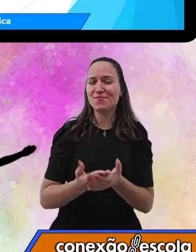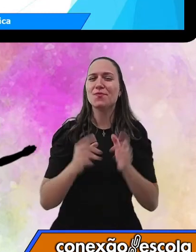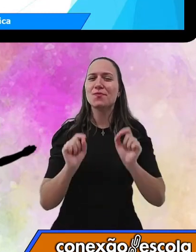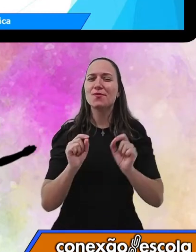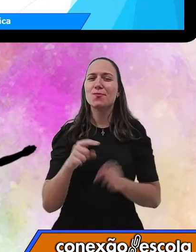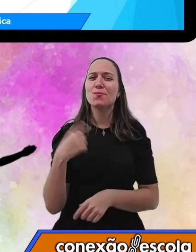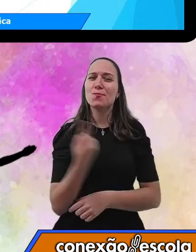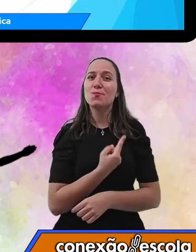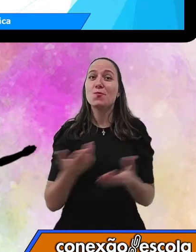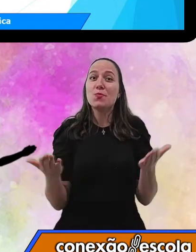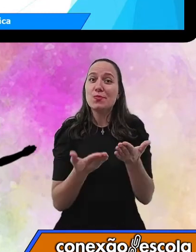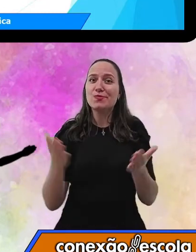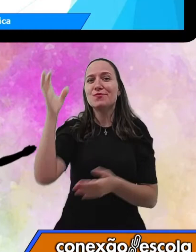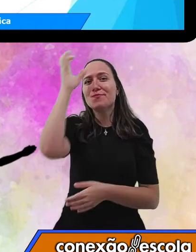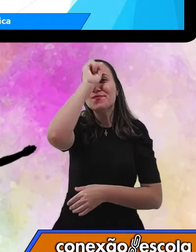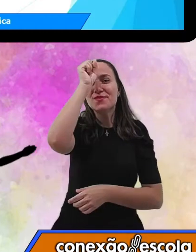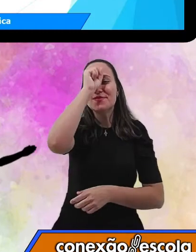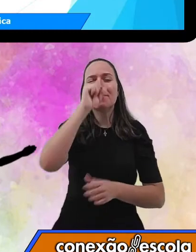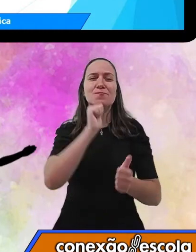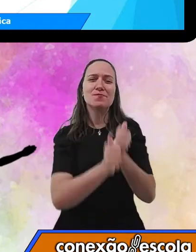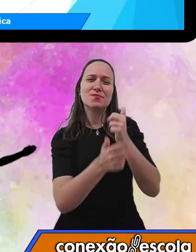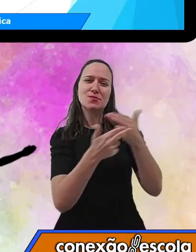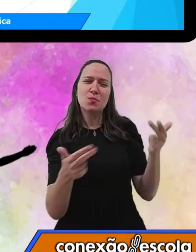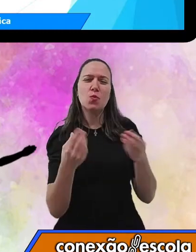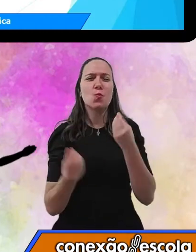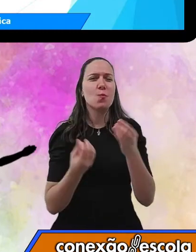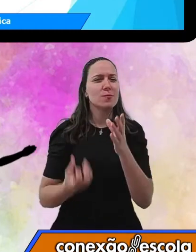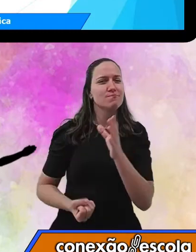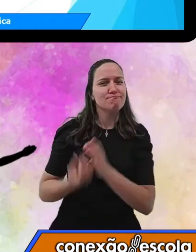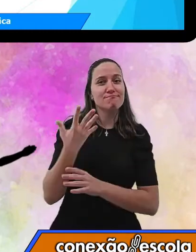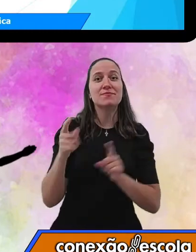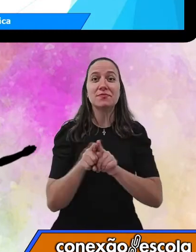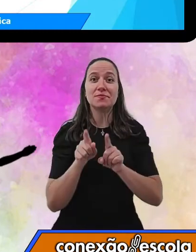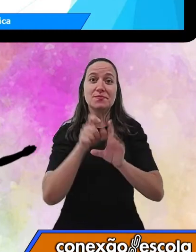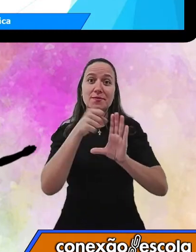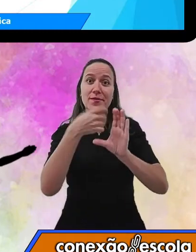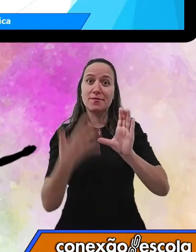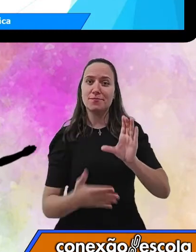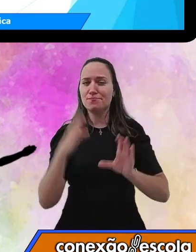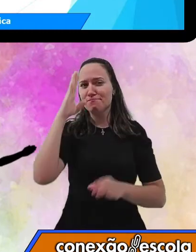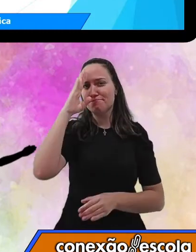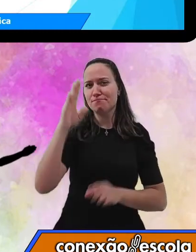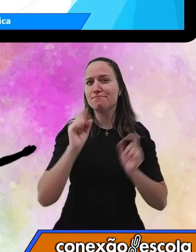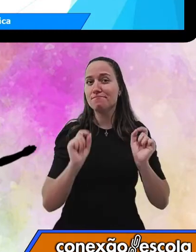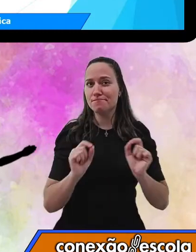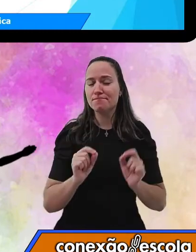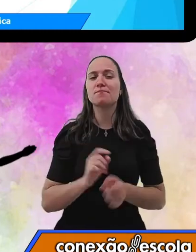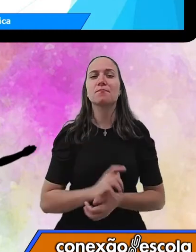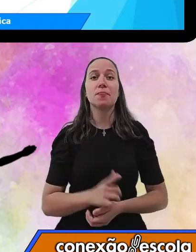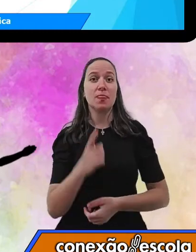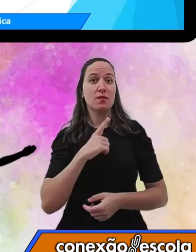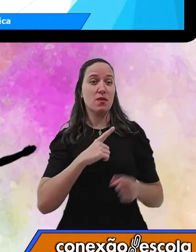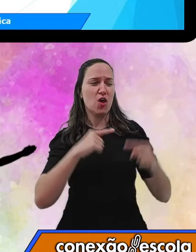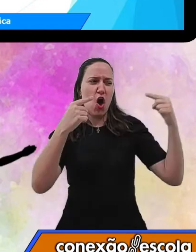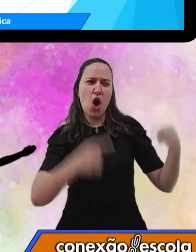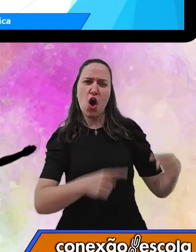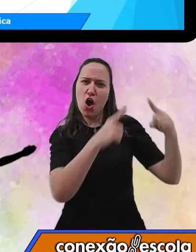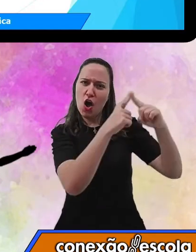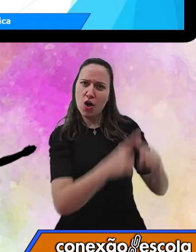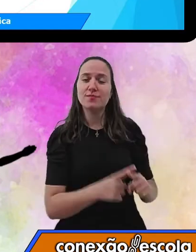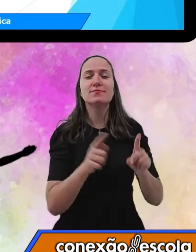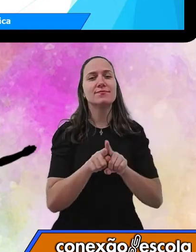nós estudamos sobre o esporte, sua origem e suas características principais, que são a competição e as